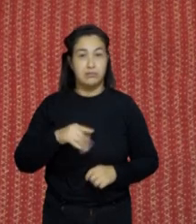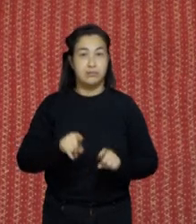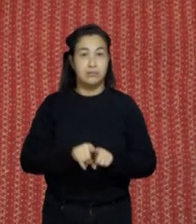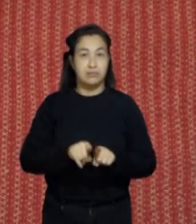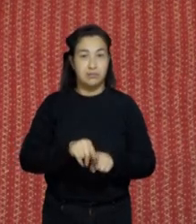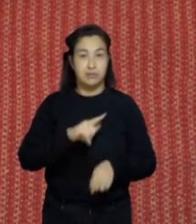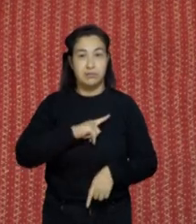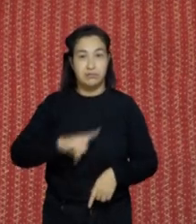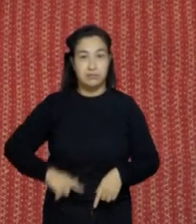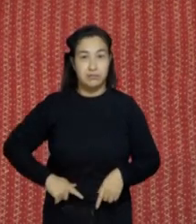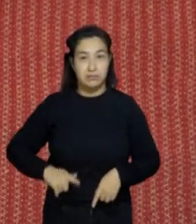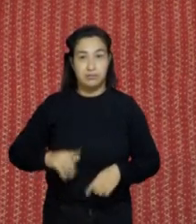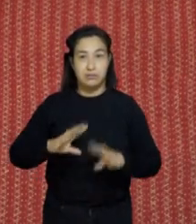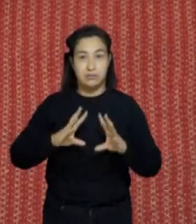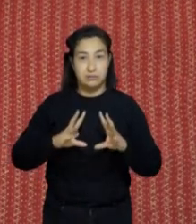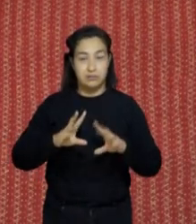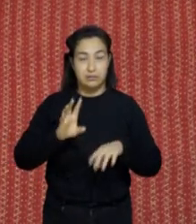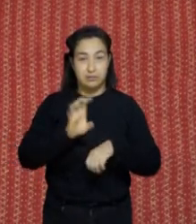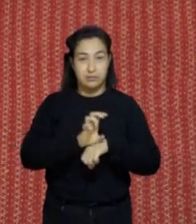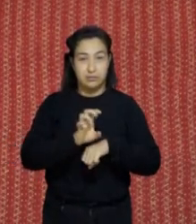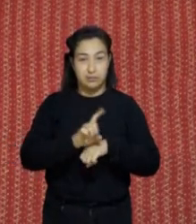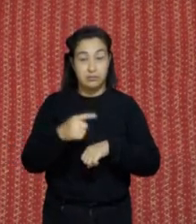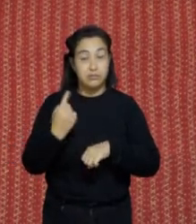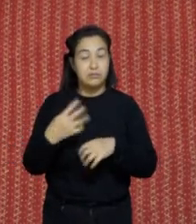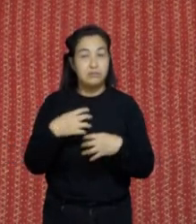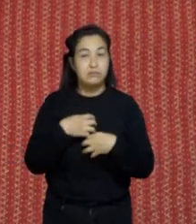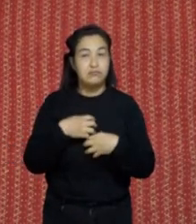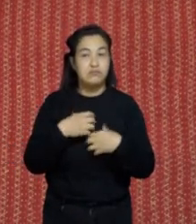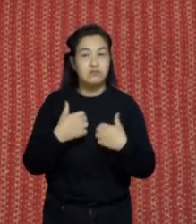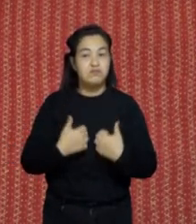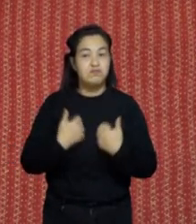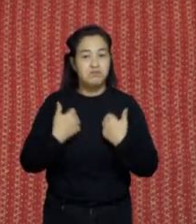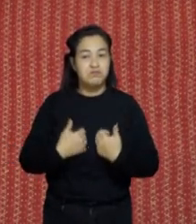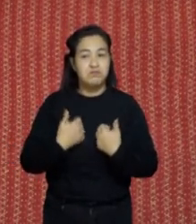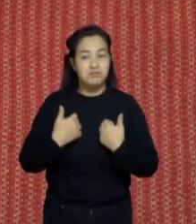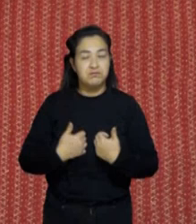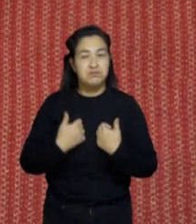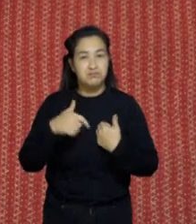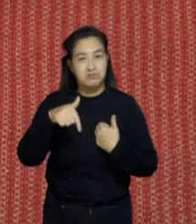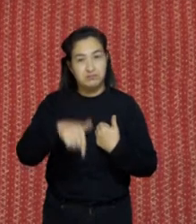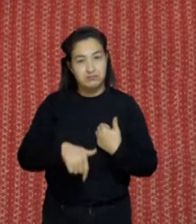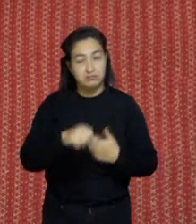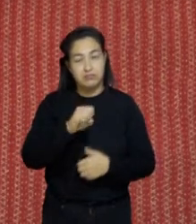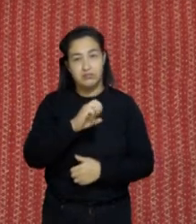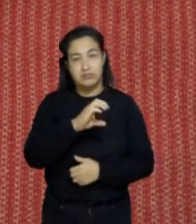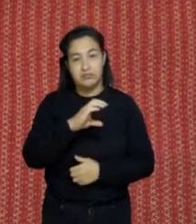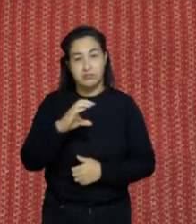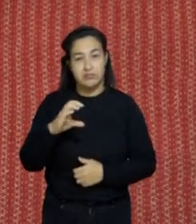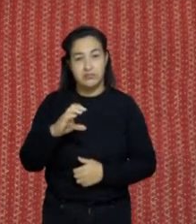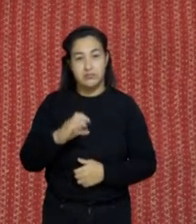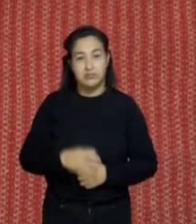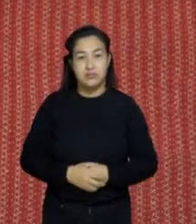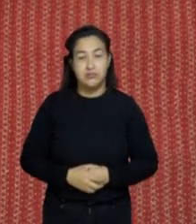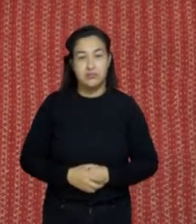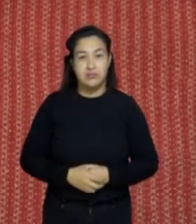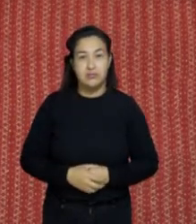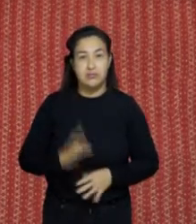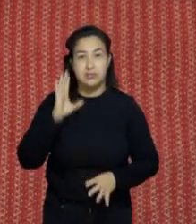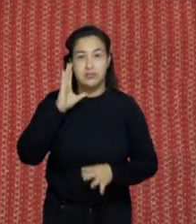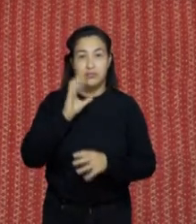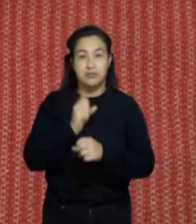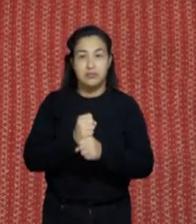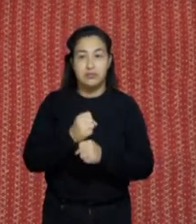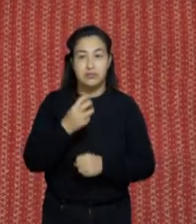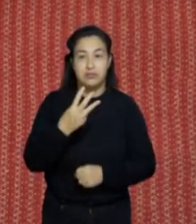nós temos um orgulho muito grande de tê-los no estado de Santa Catarina, completando 35